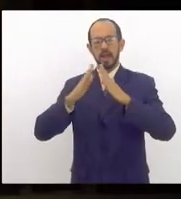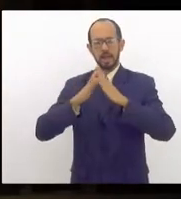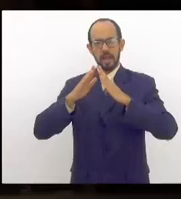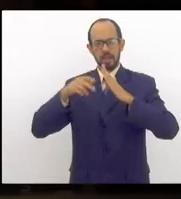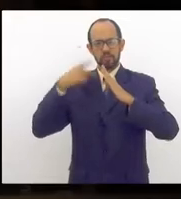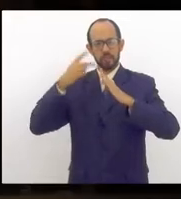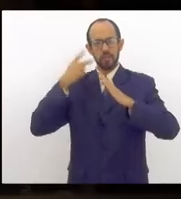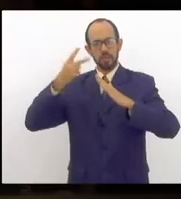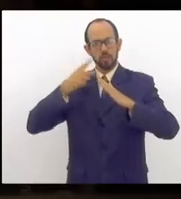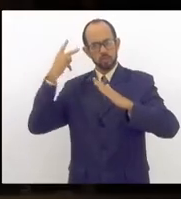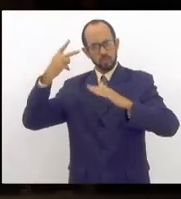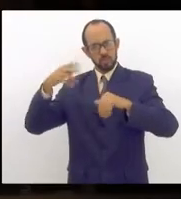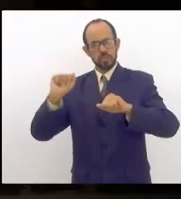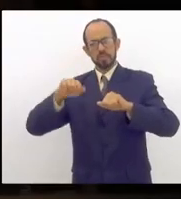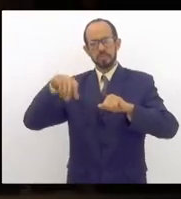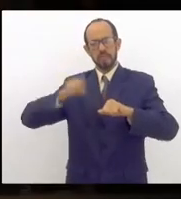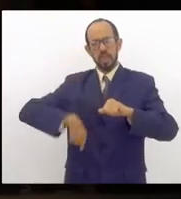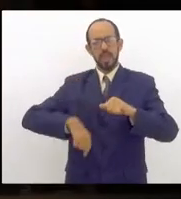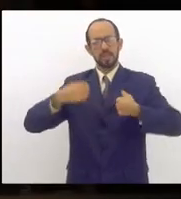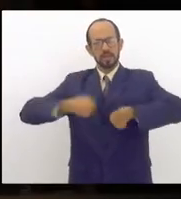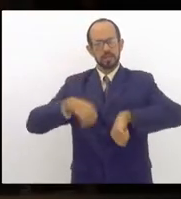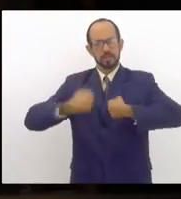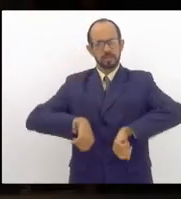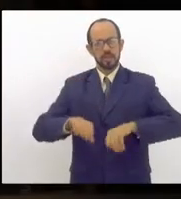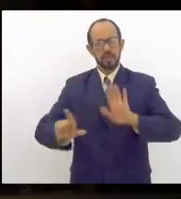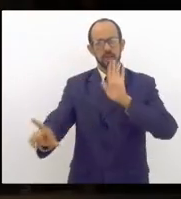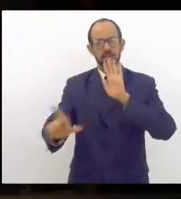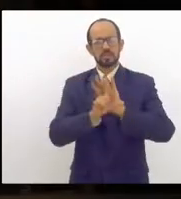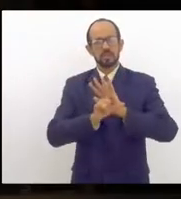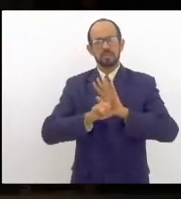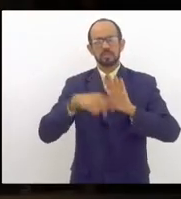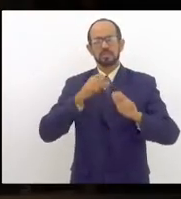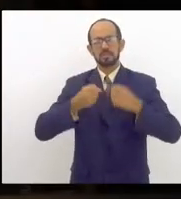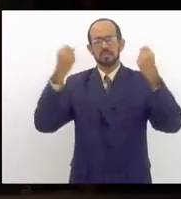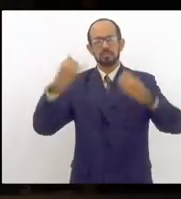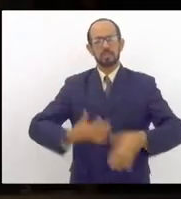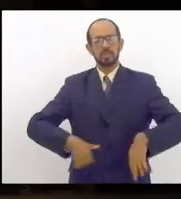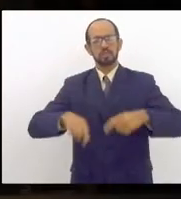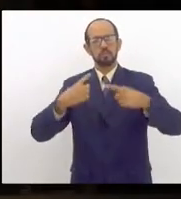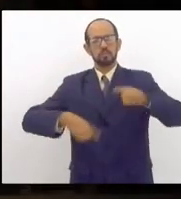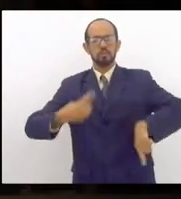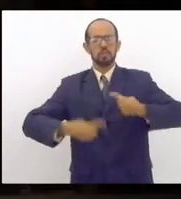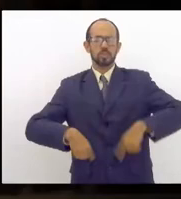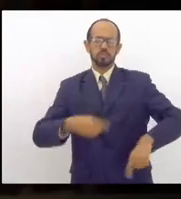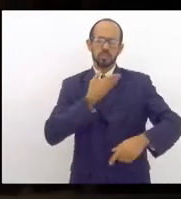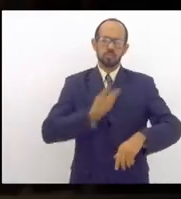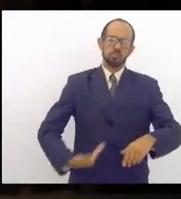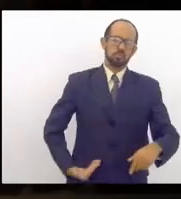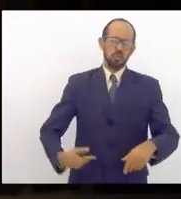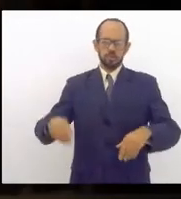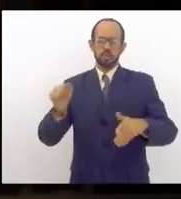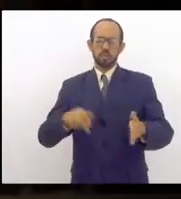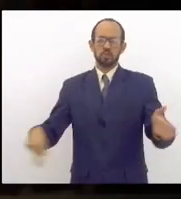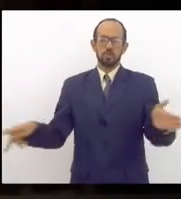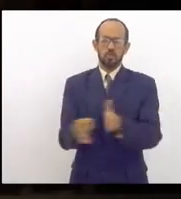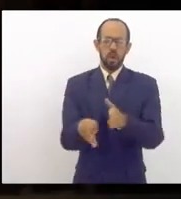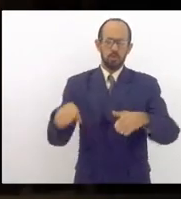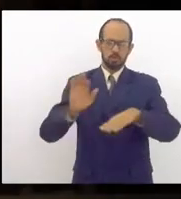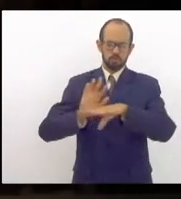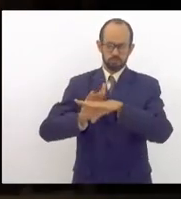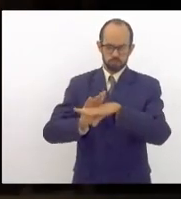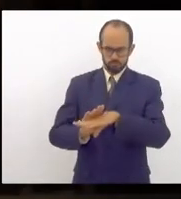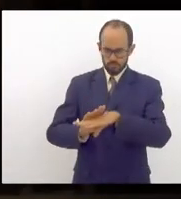as demandas também das leis que falam né que versam sobre política pública para mulheres daquele município e Mônica